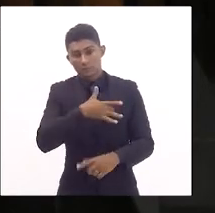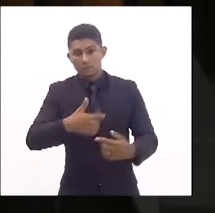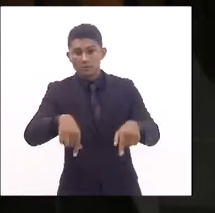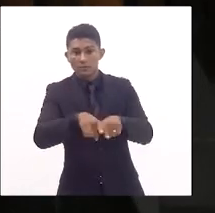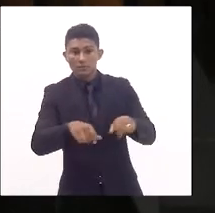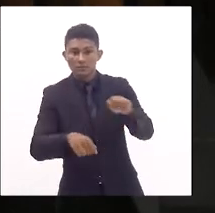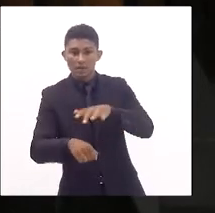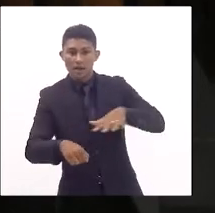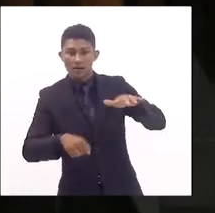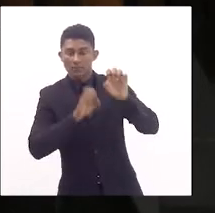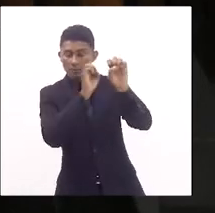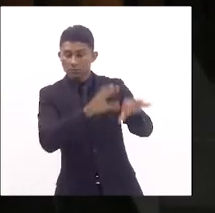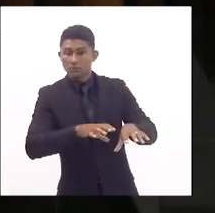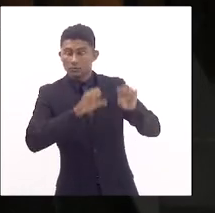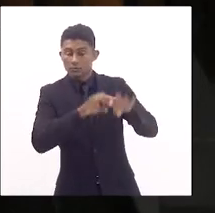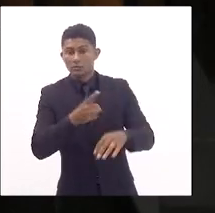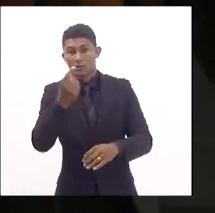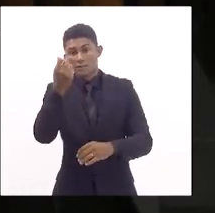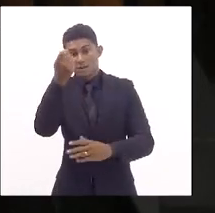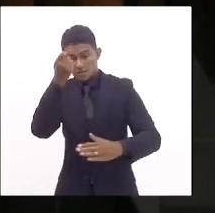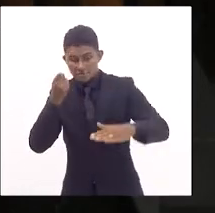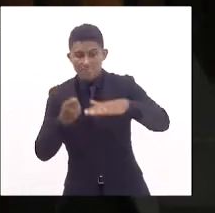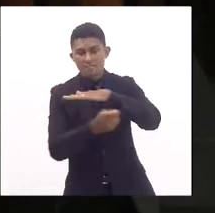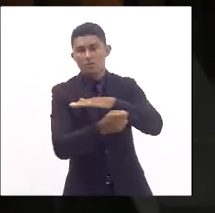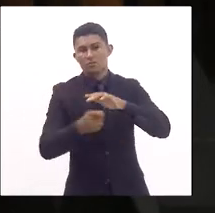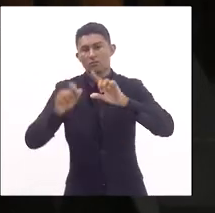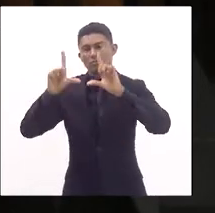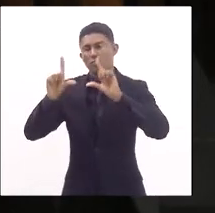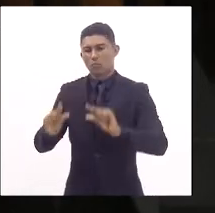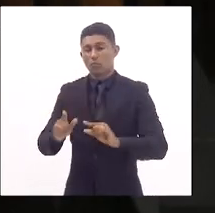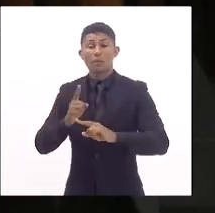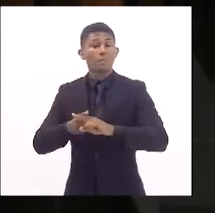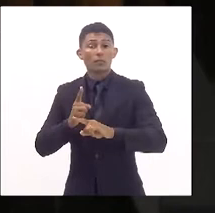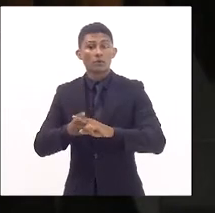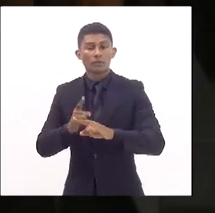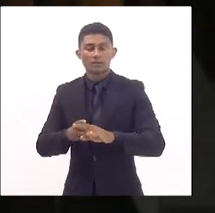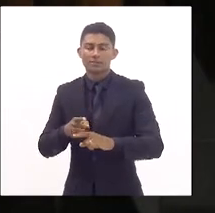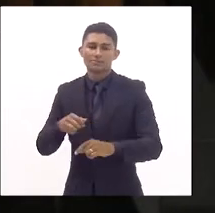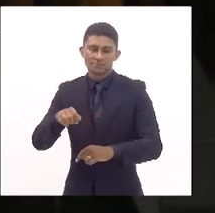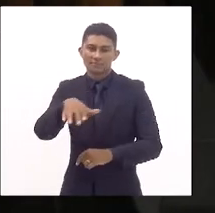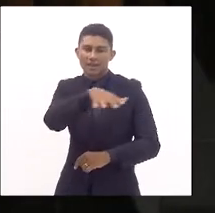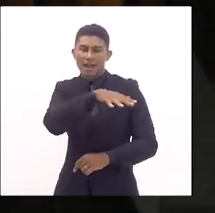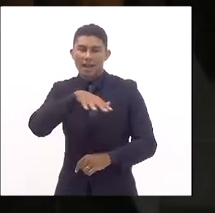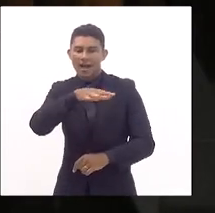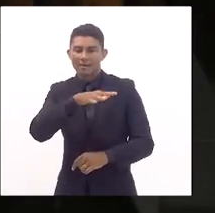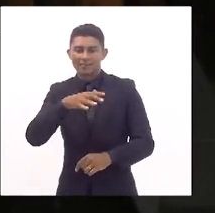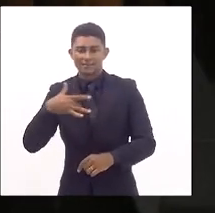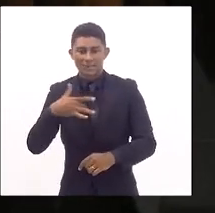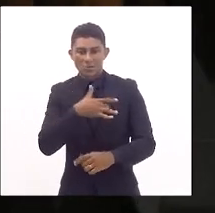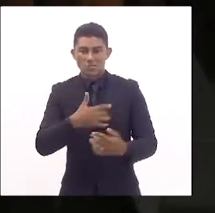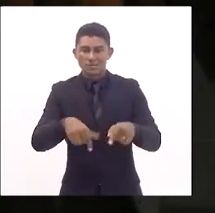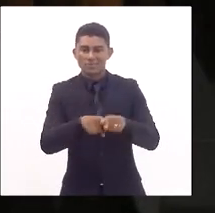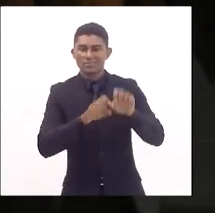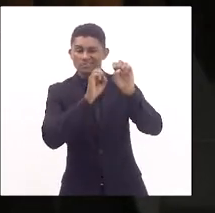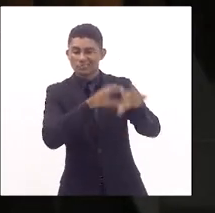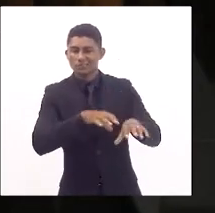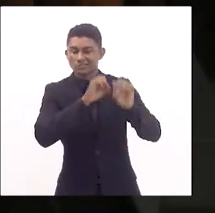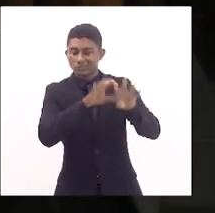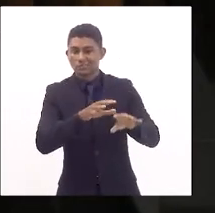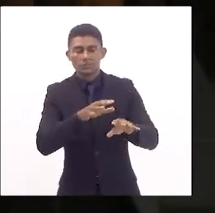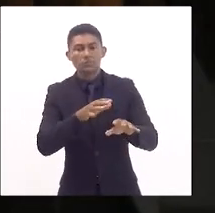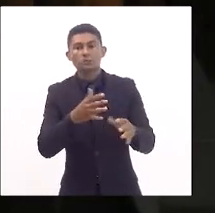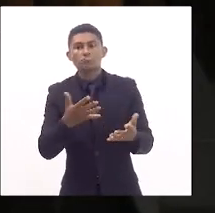que a educação é só hoje tem recursos vinculados à educação de 12 e a saúde de